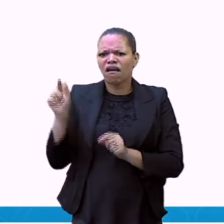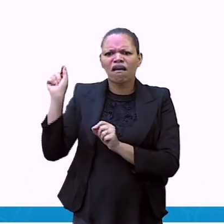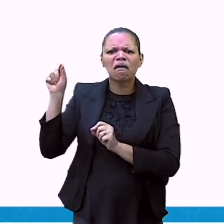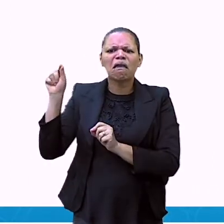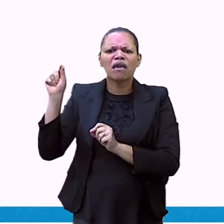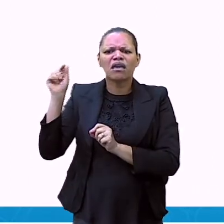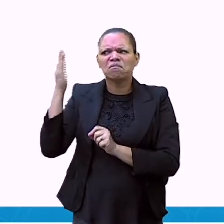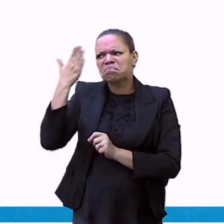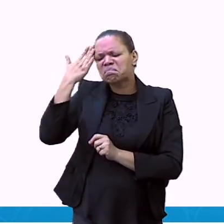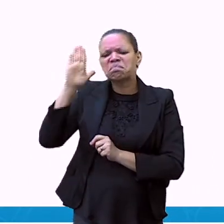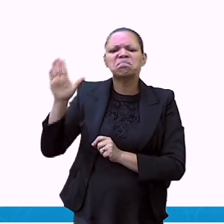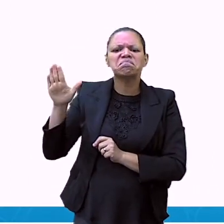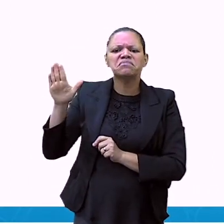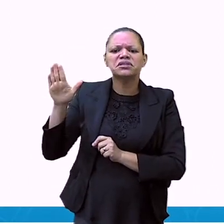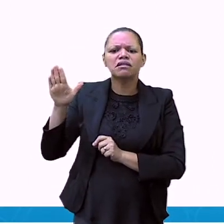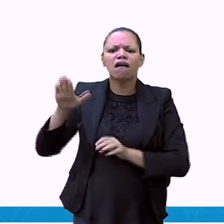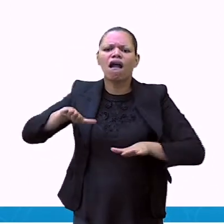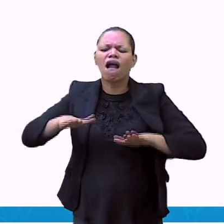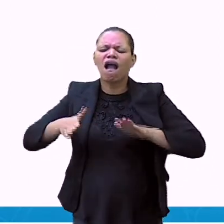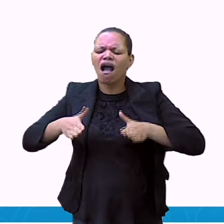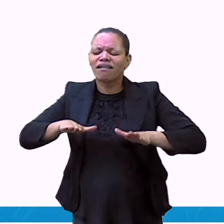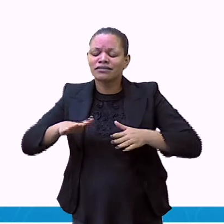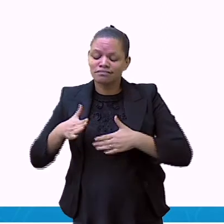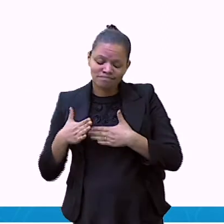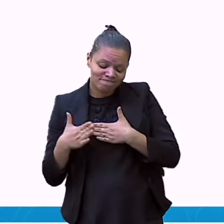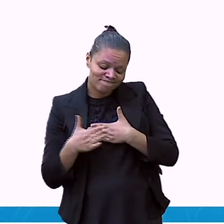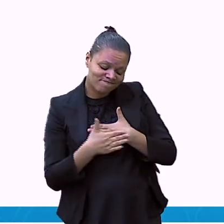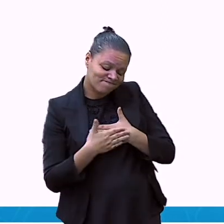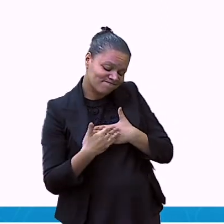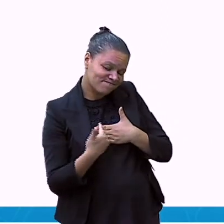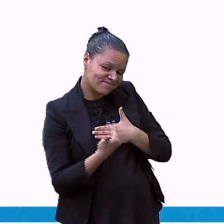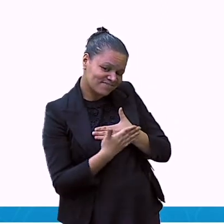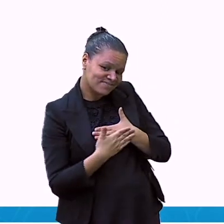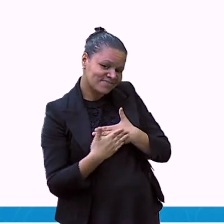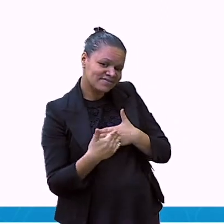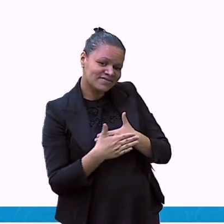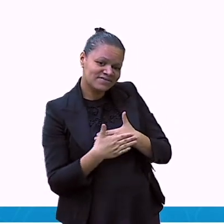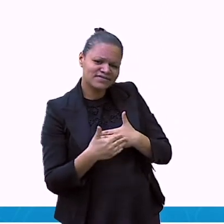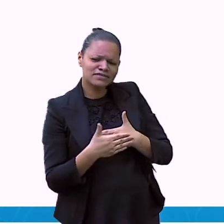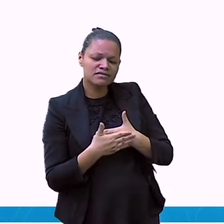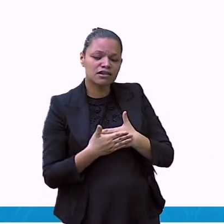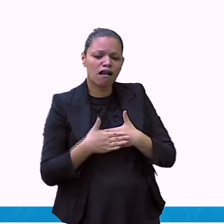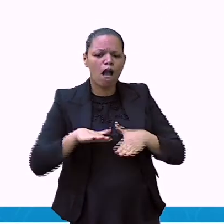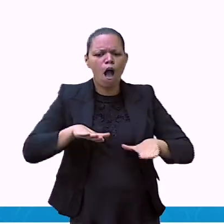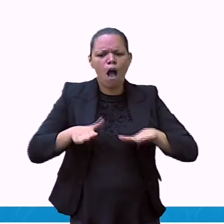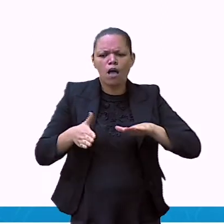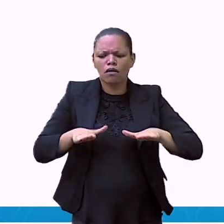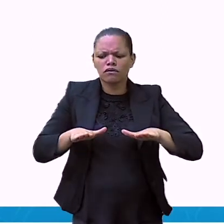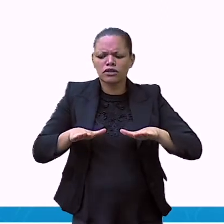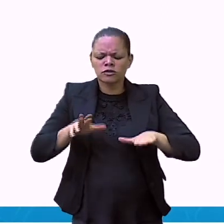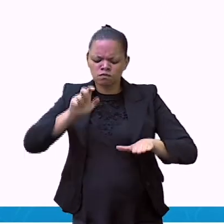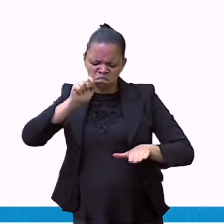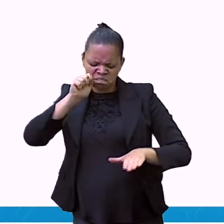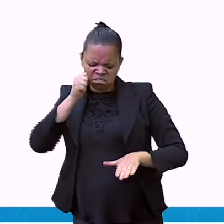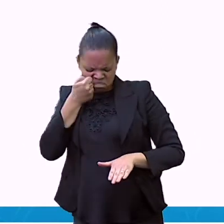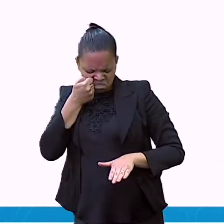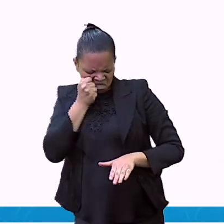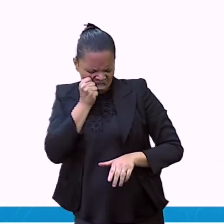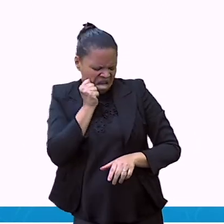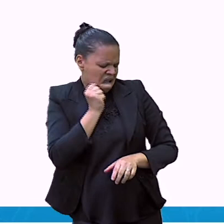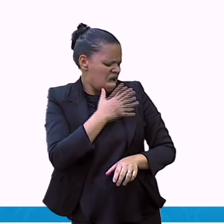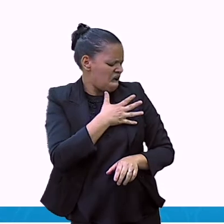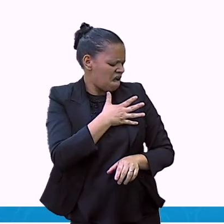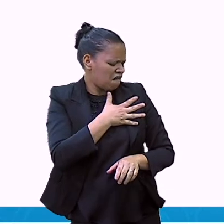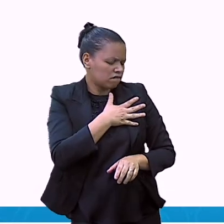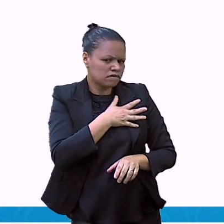vezes sou o meu queridinho, às vezes sou o moleque malcriado. O que